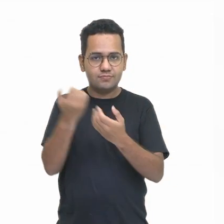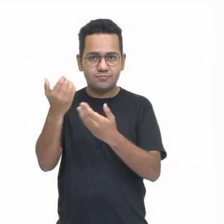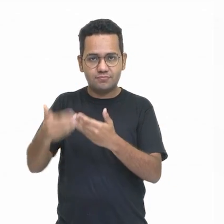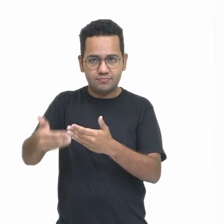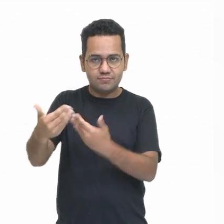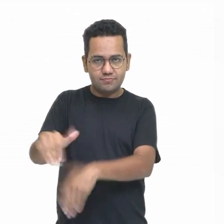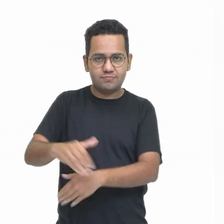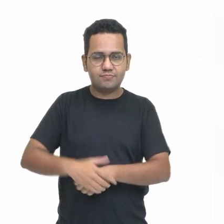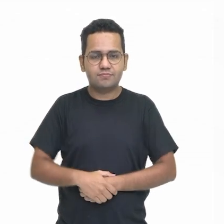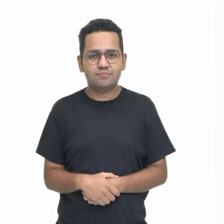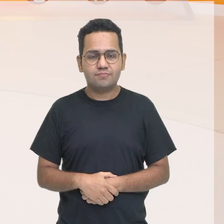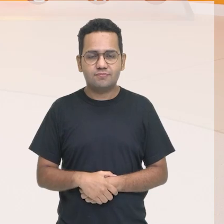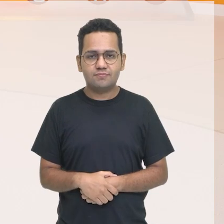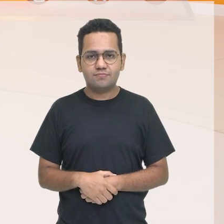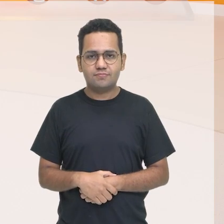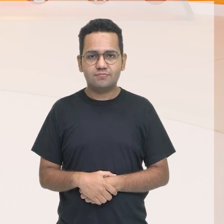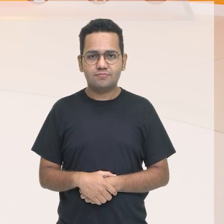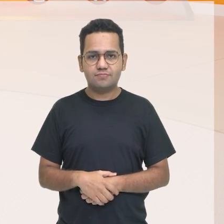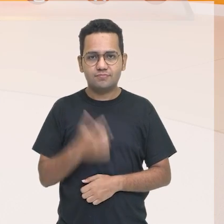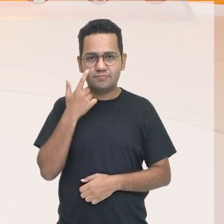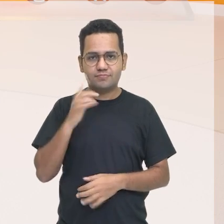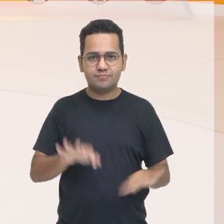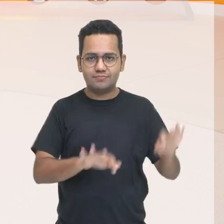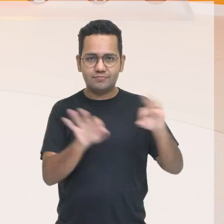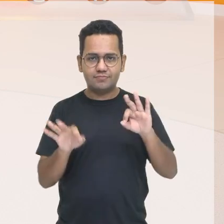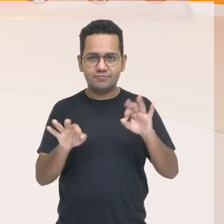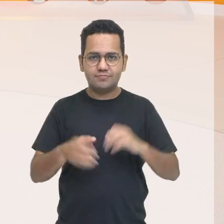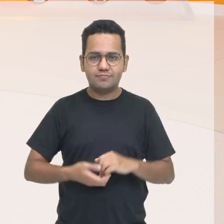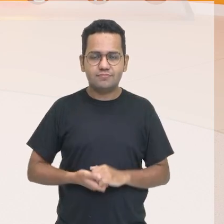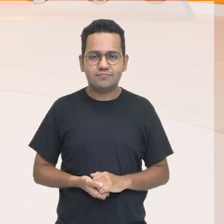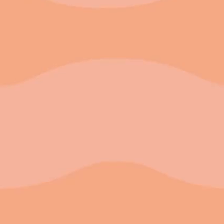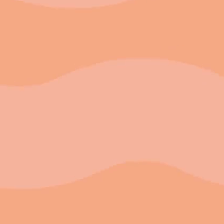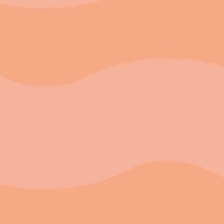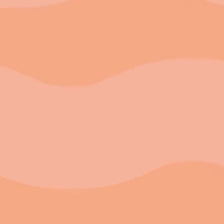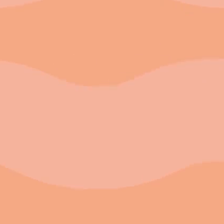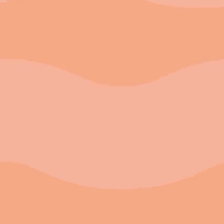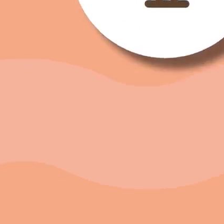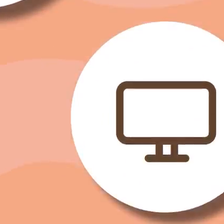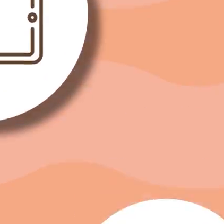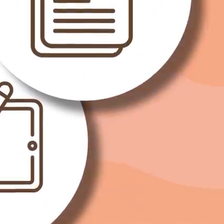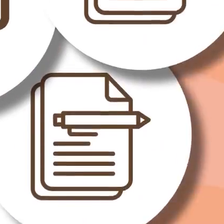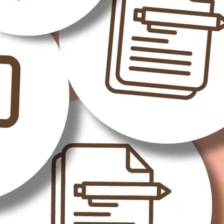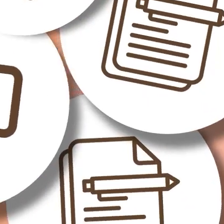avaliação. Agora, vamos para a nossa aula.